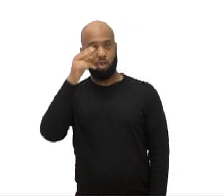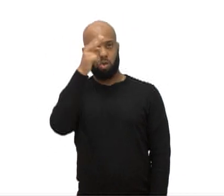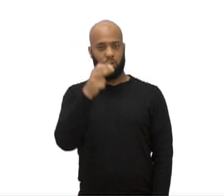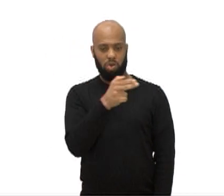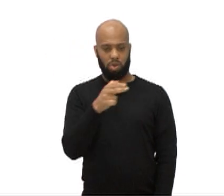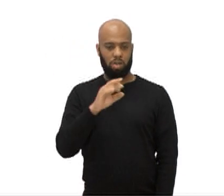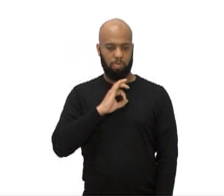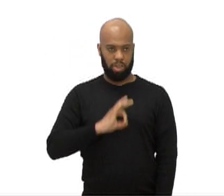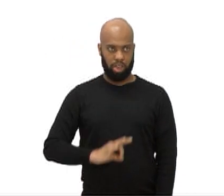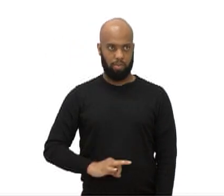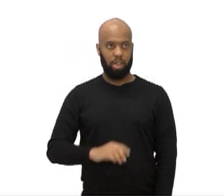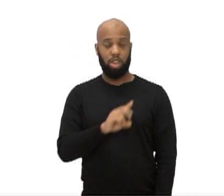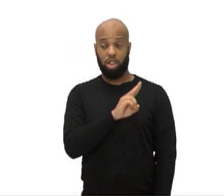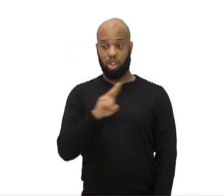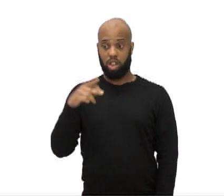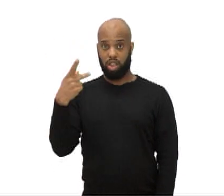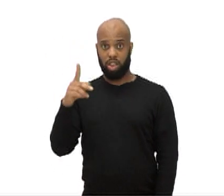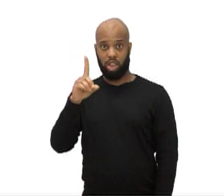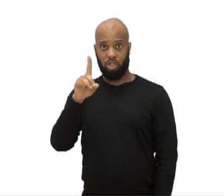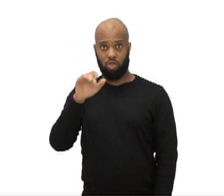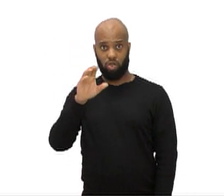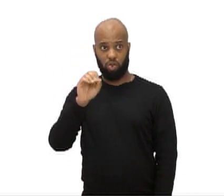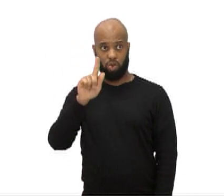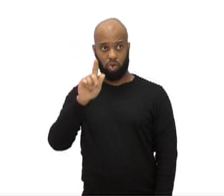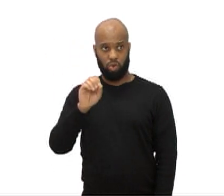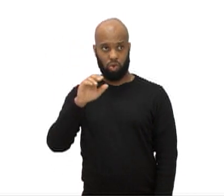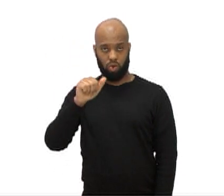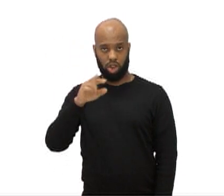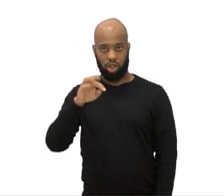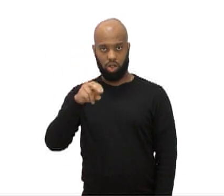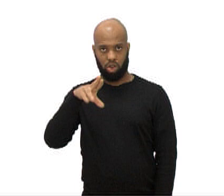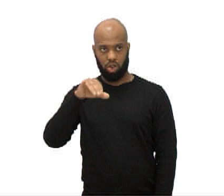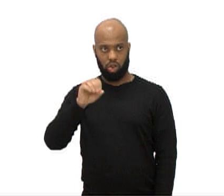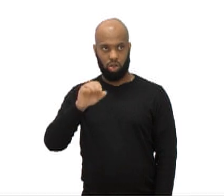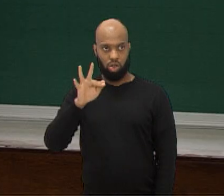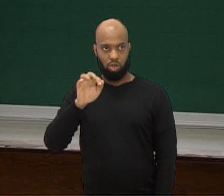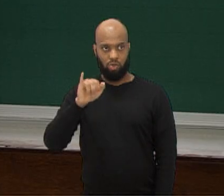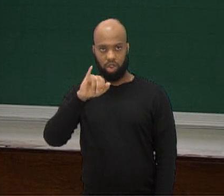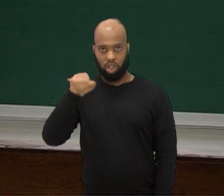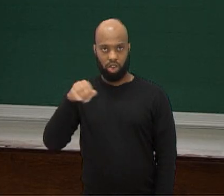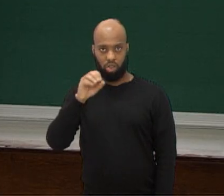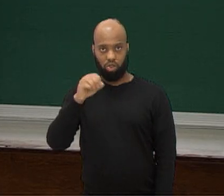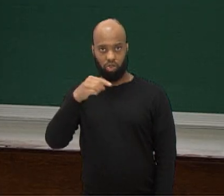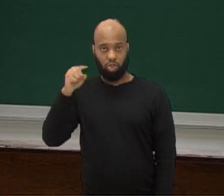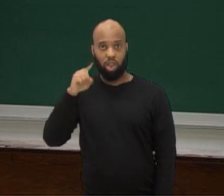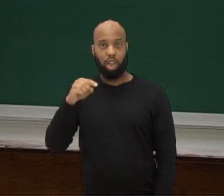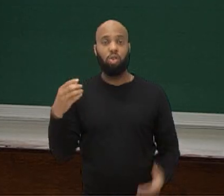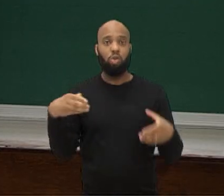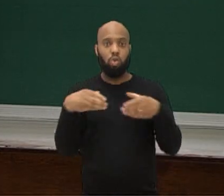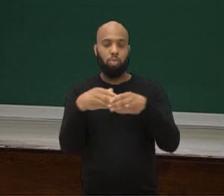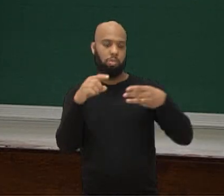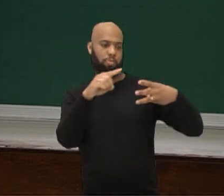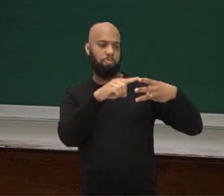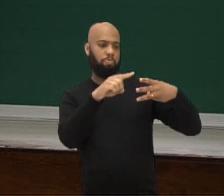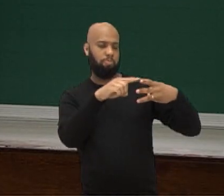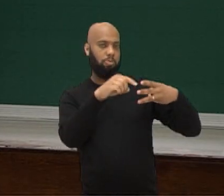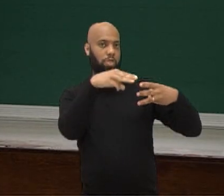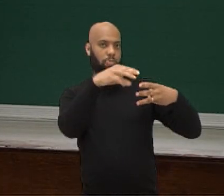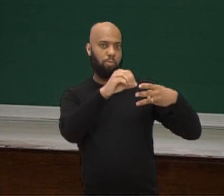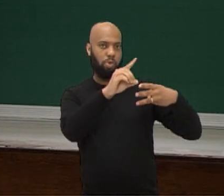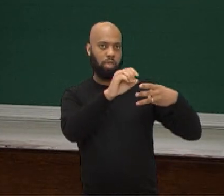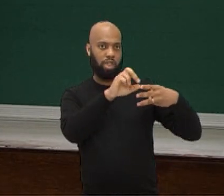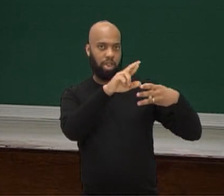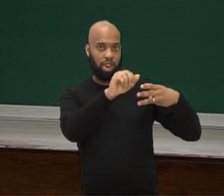ministro da Justiça, Diogo Antônio Feijó, que era do grupo dos moderados, né? Aquele grupo